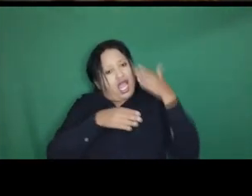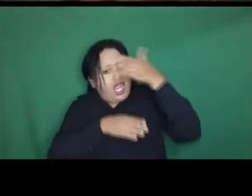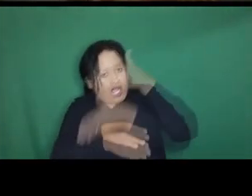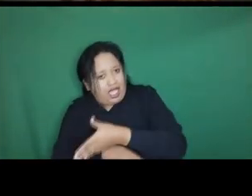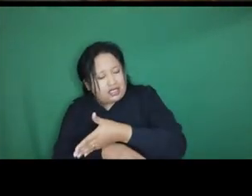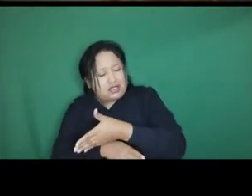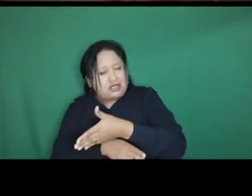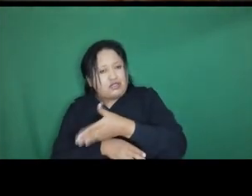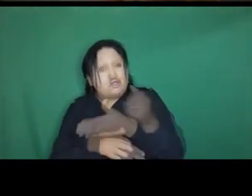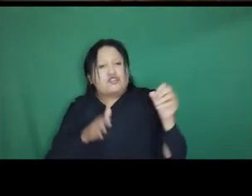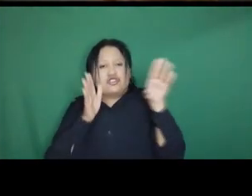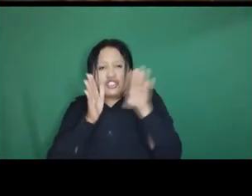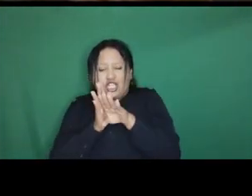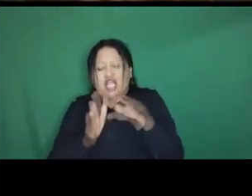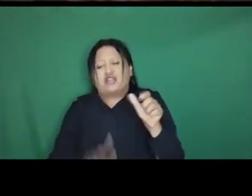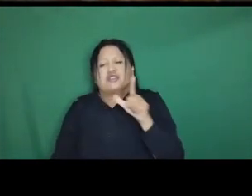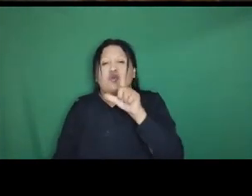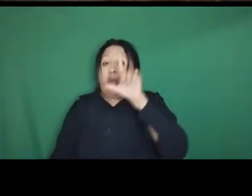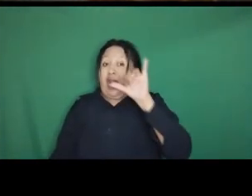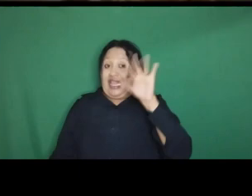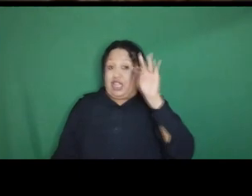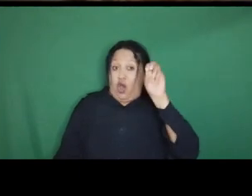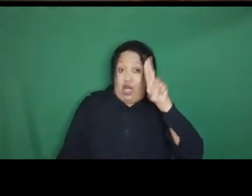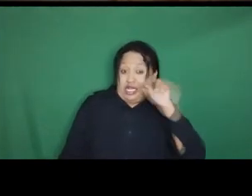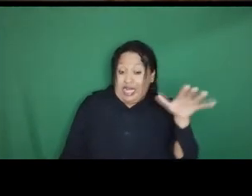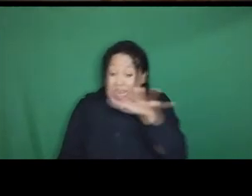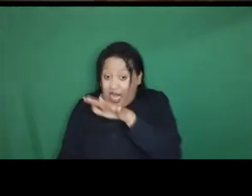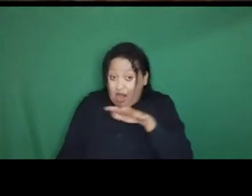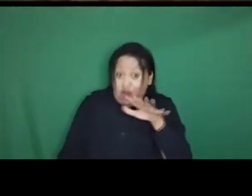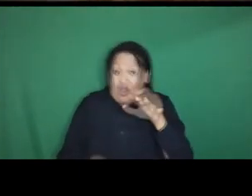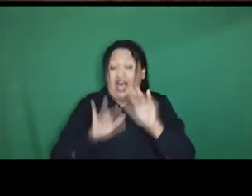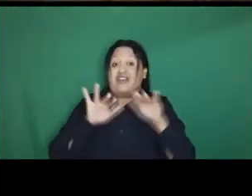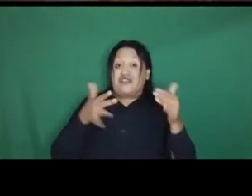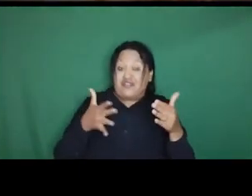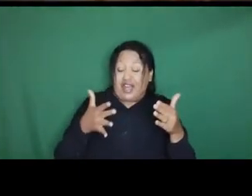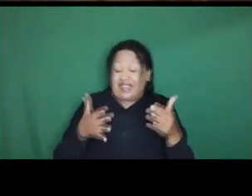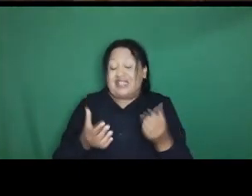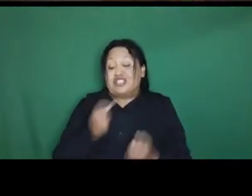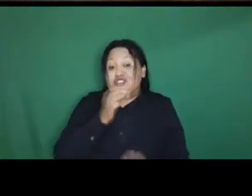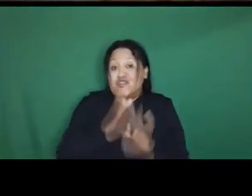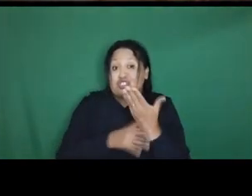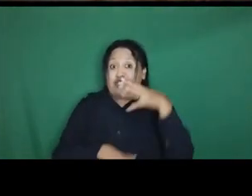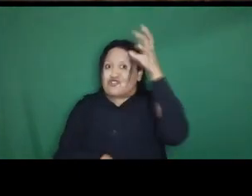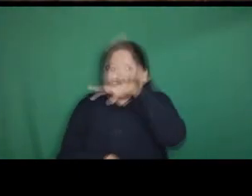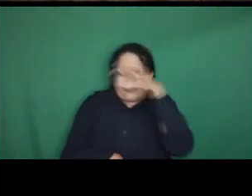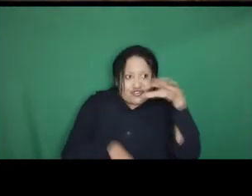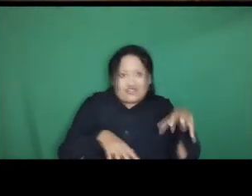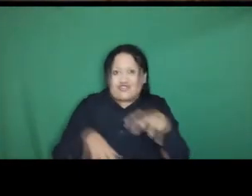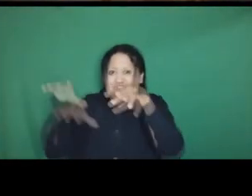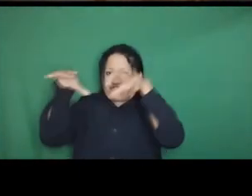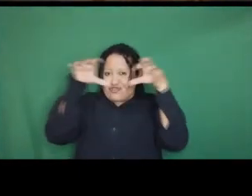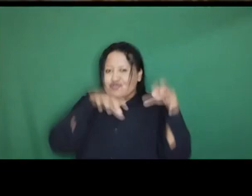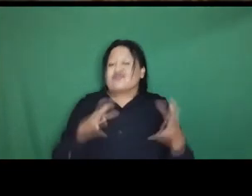né Chegam aí no litoral e vão causando Aí ó Esse regime de chuvas ela vai